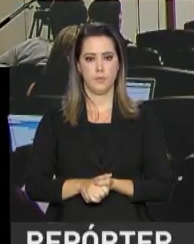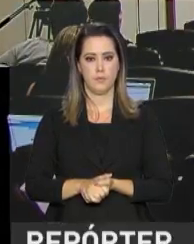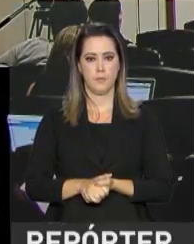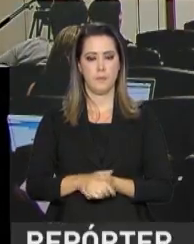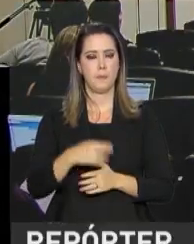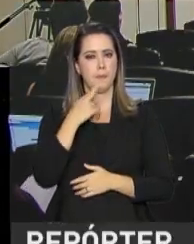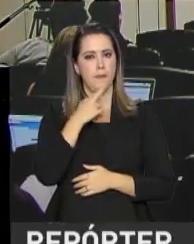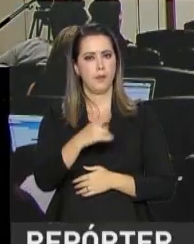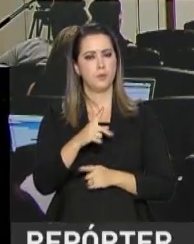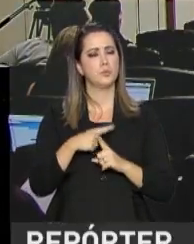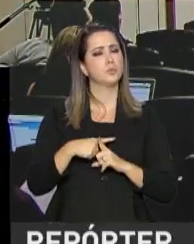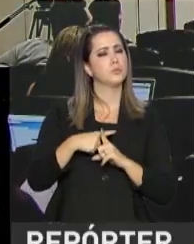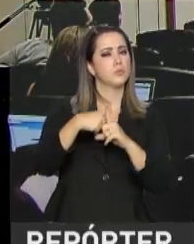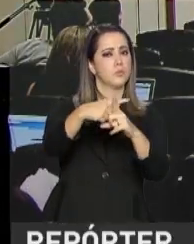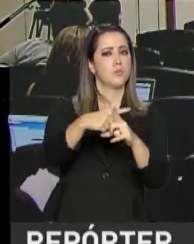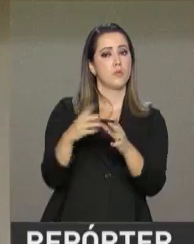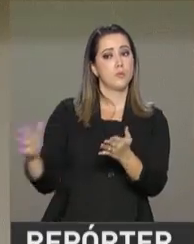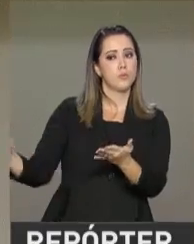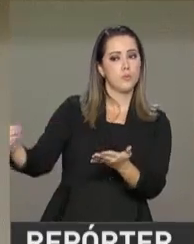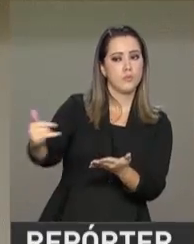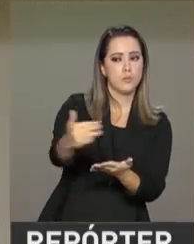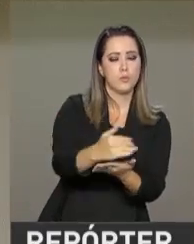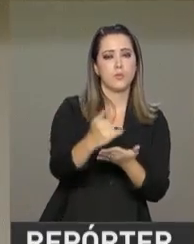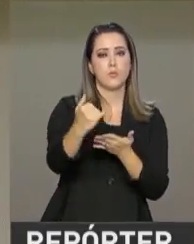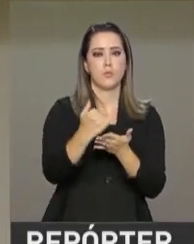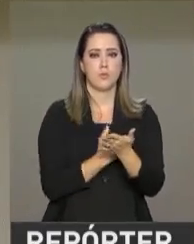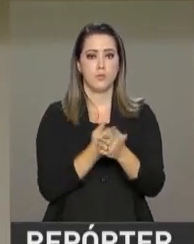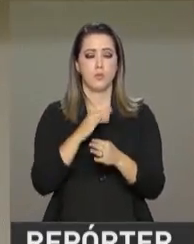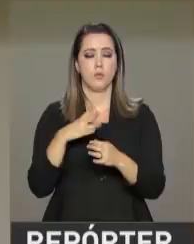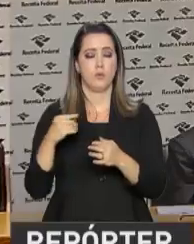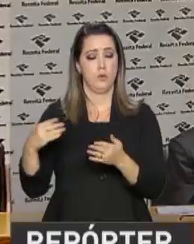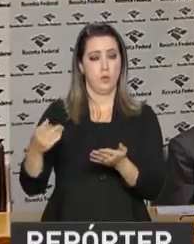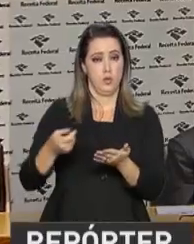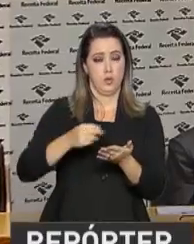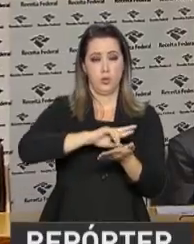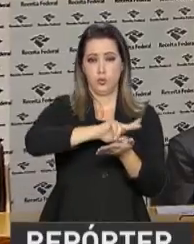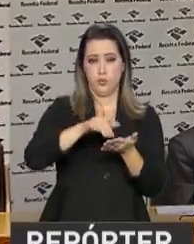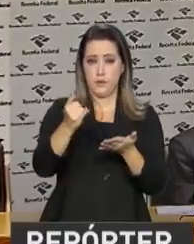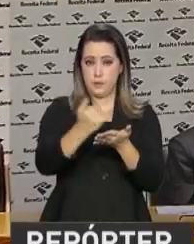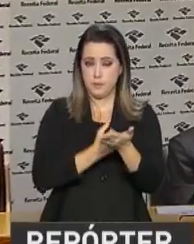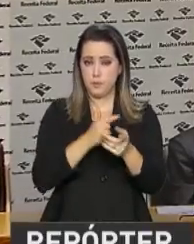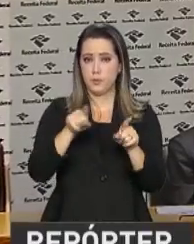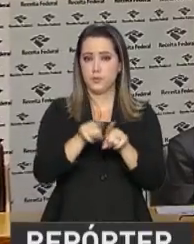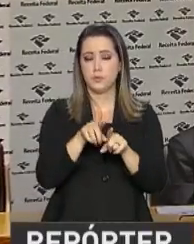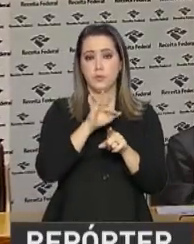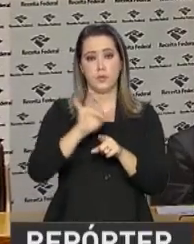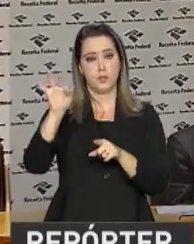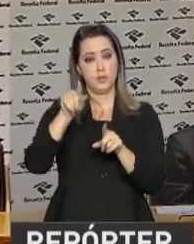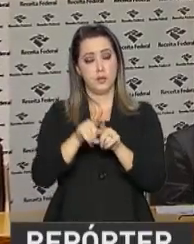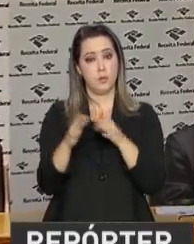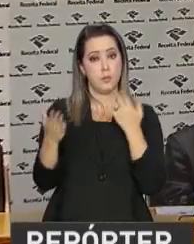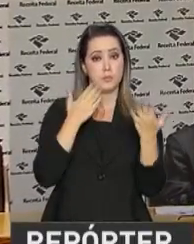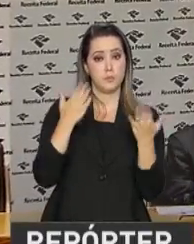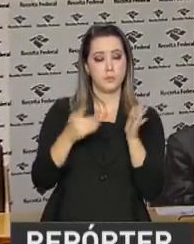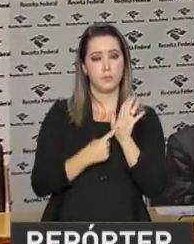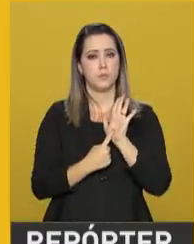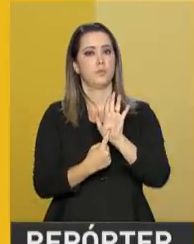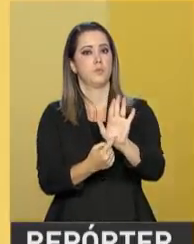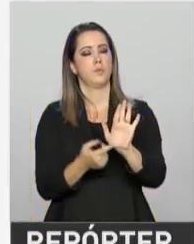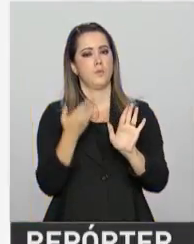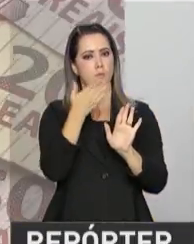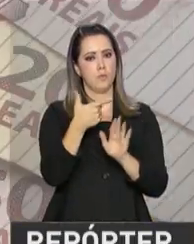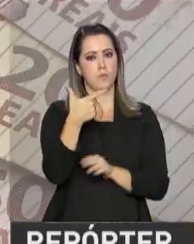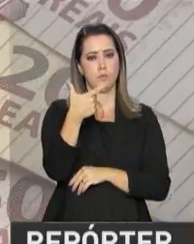Os resultados positivos na arrecadação de impostos e contribuições federais foram apresentados em um balanço feito pela Receita Federal.